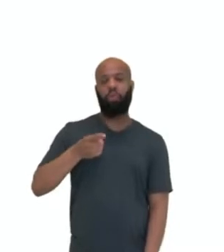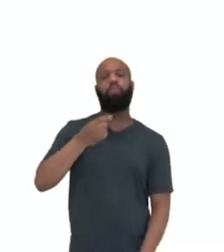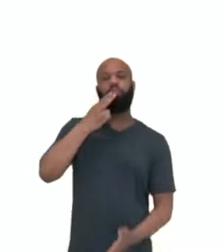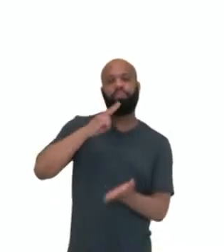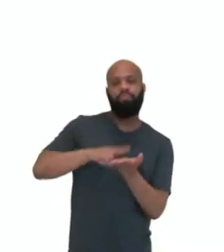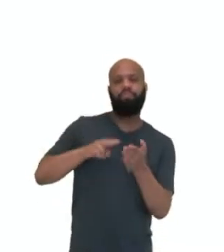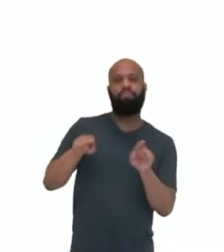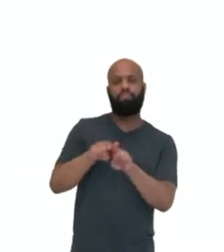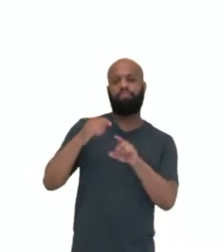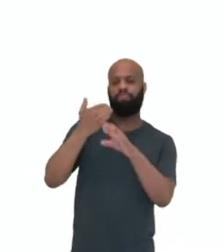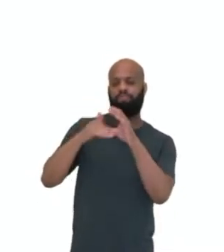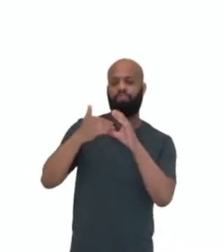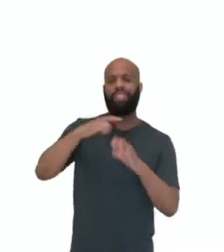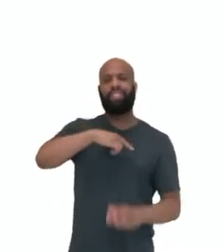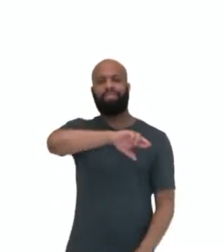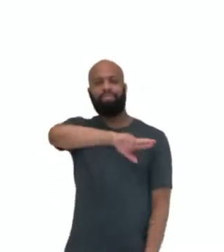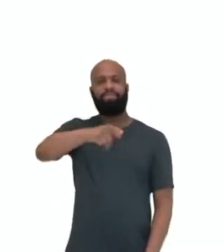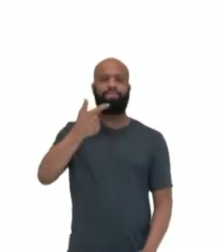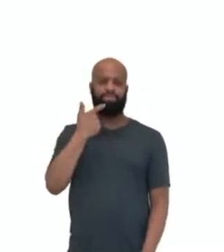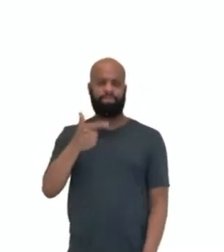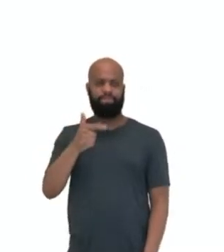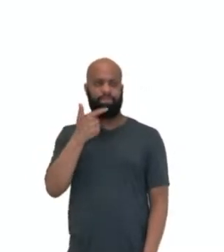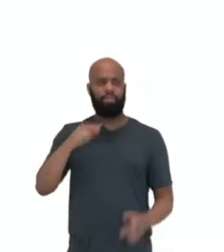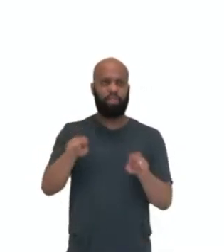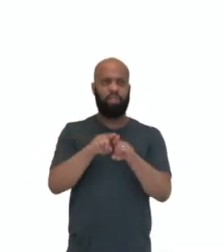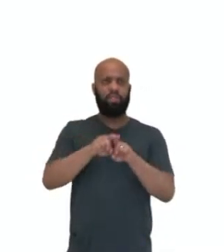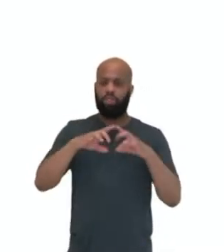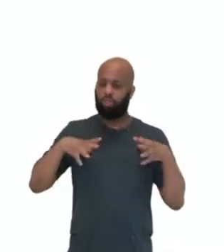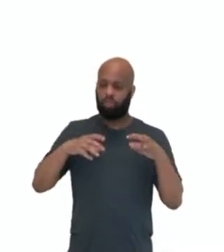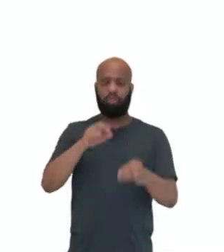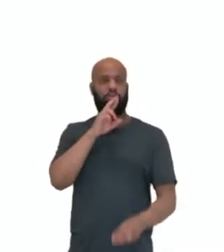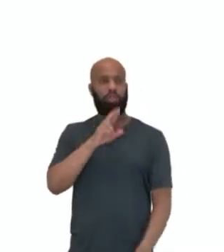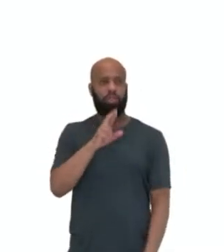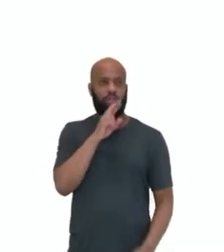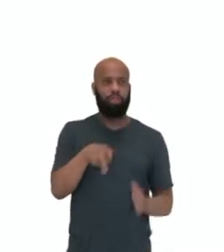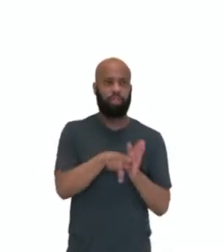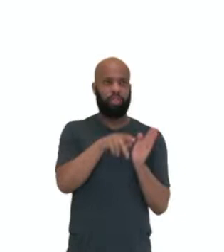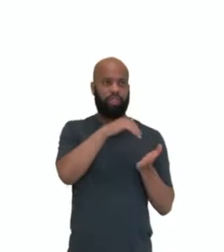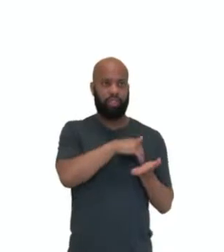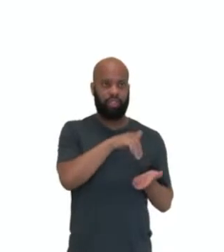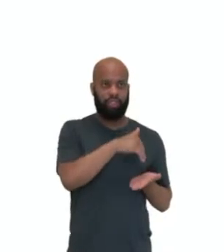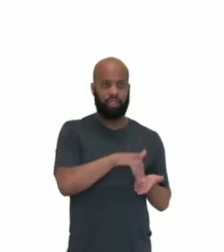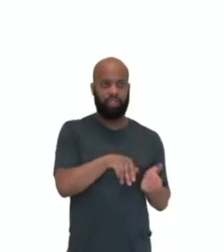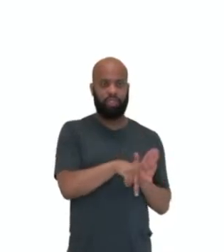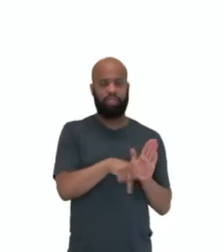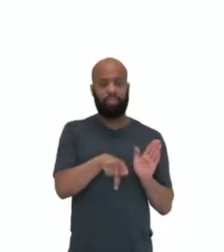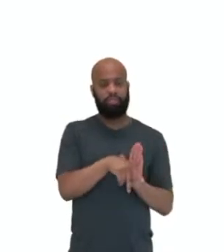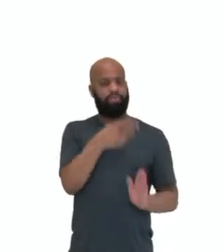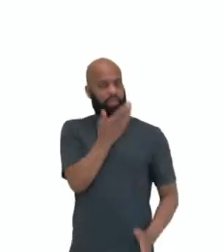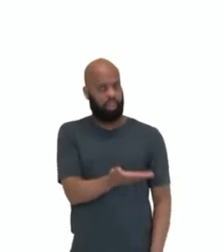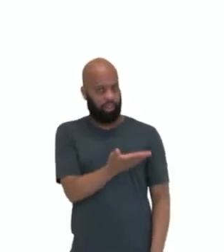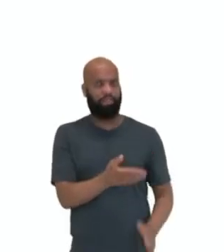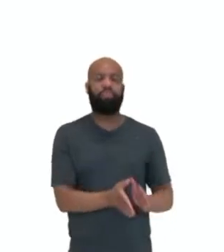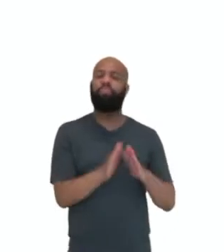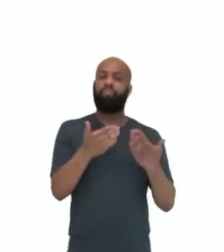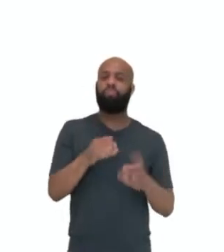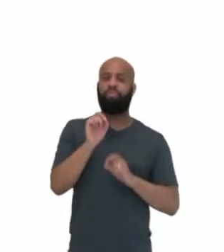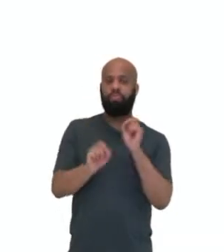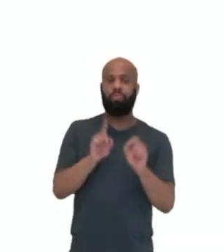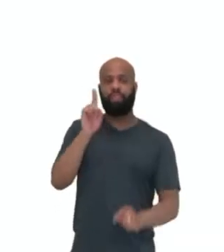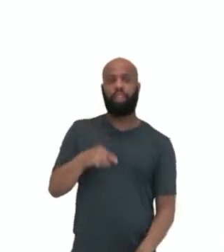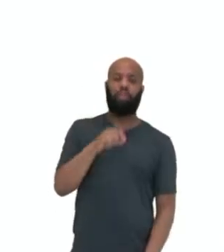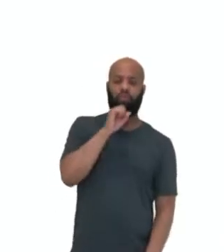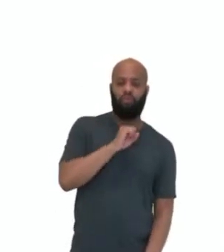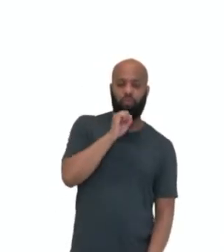mais diversos idiomas. Todos são respondidos pelas secretárias da jovem. Elas são